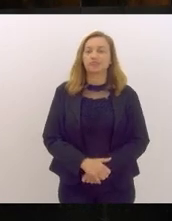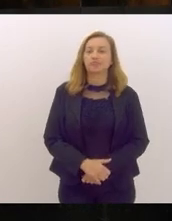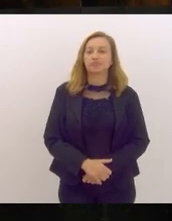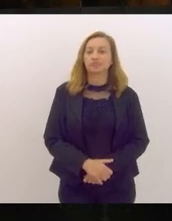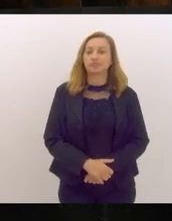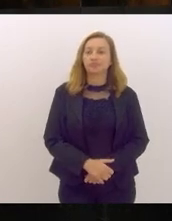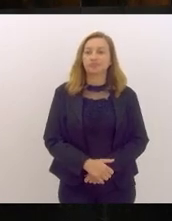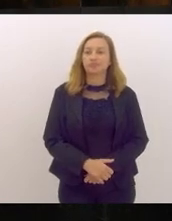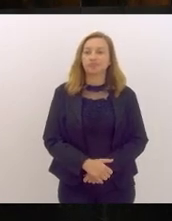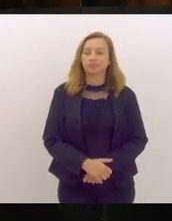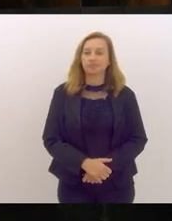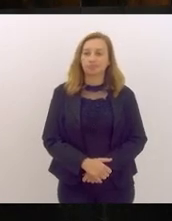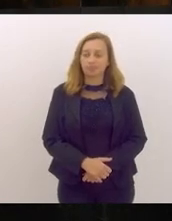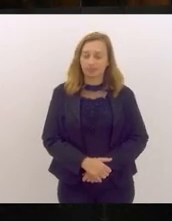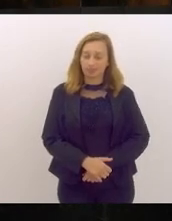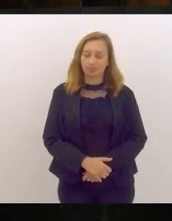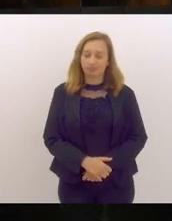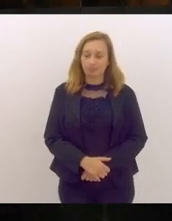instalado